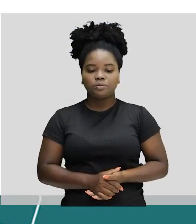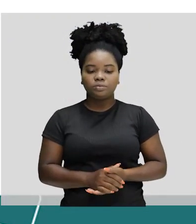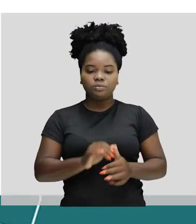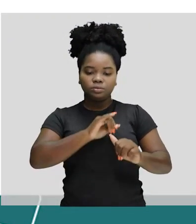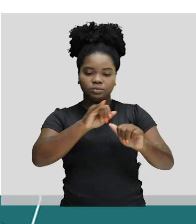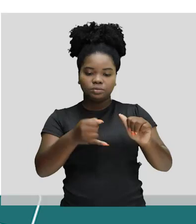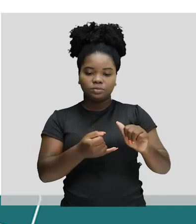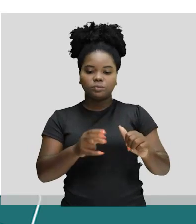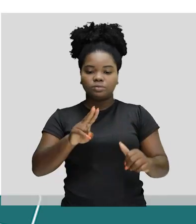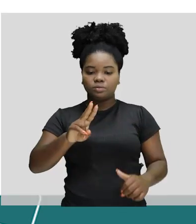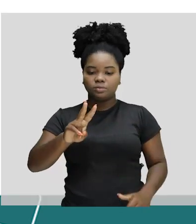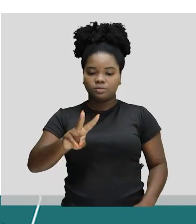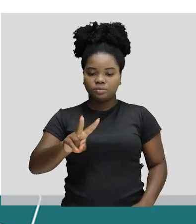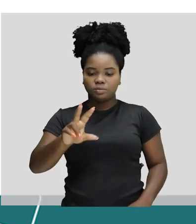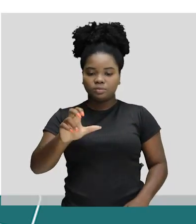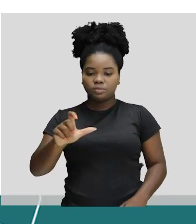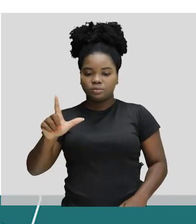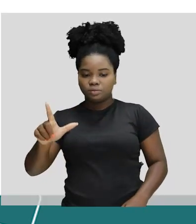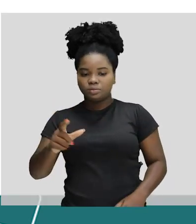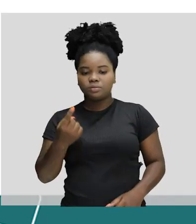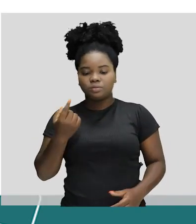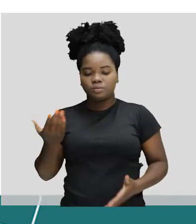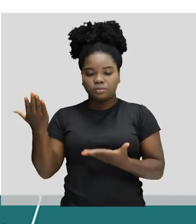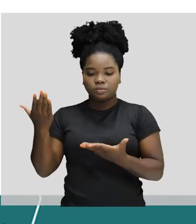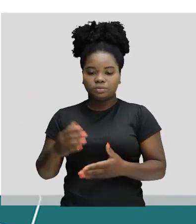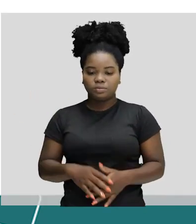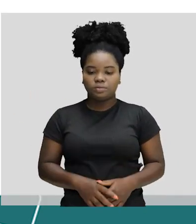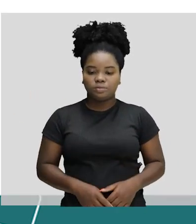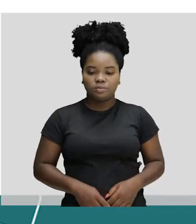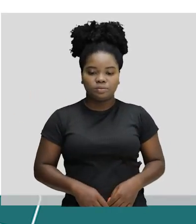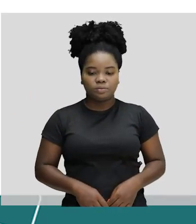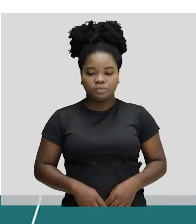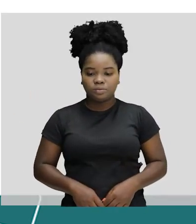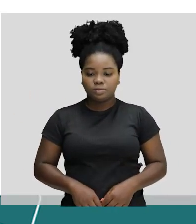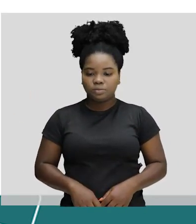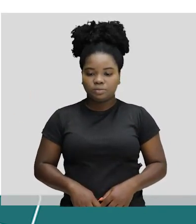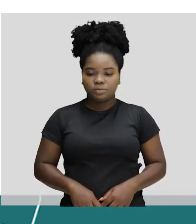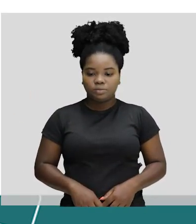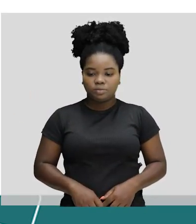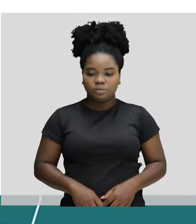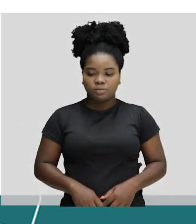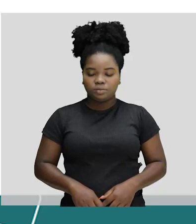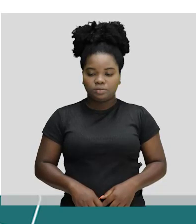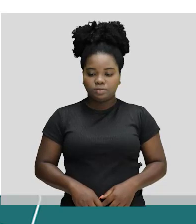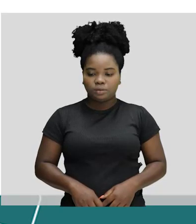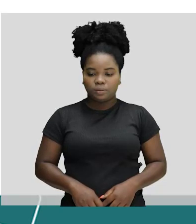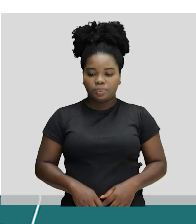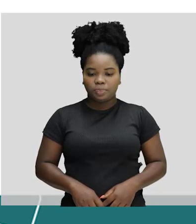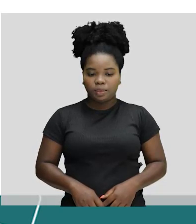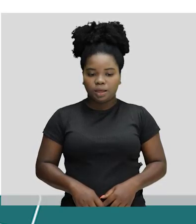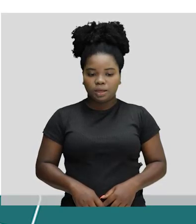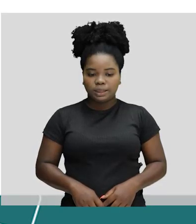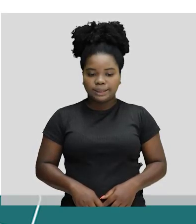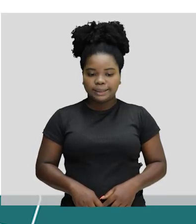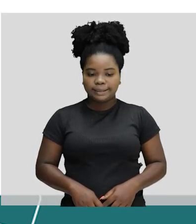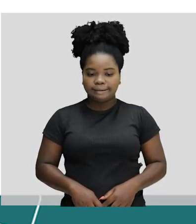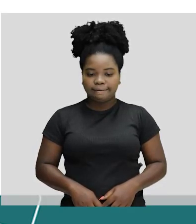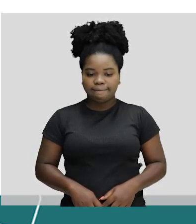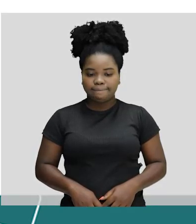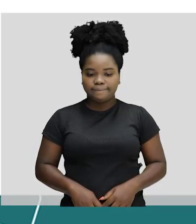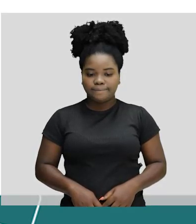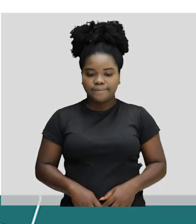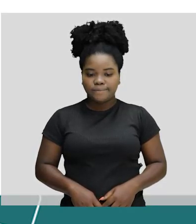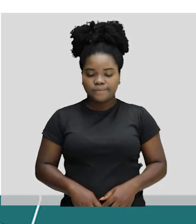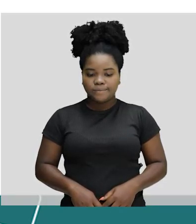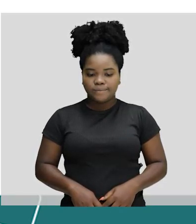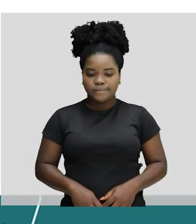Adjetivos que terminam em vel. Quando os adjetivos terminam em vel, ocorre a adaptação da forma latina primitiva para